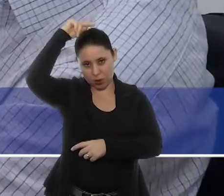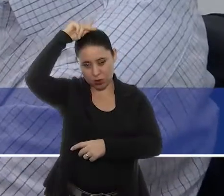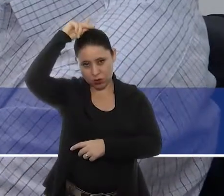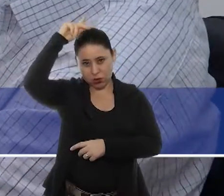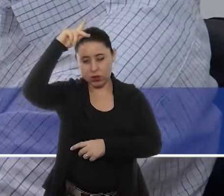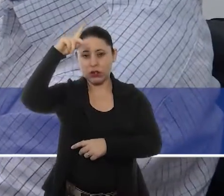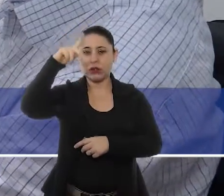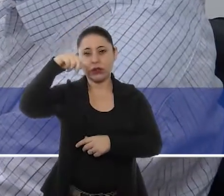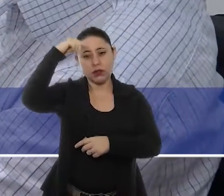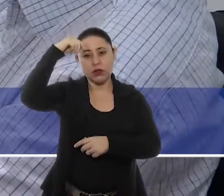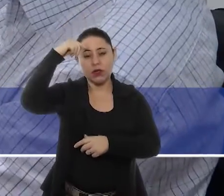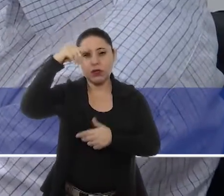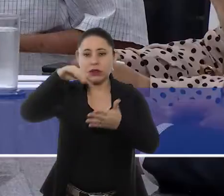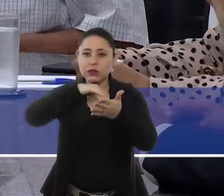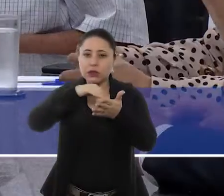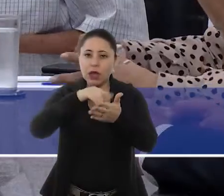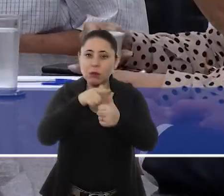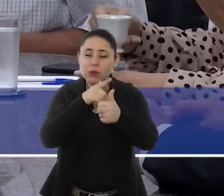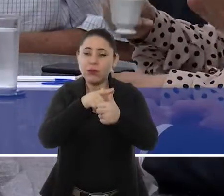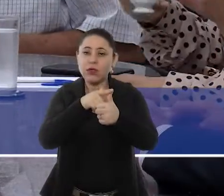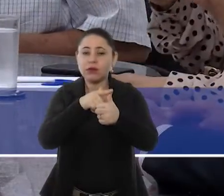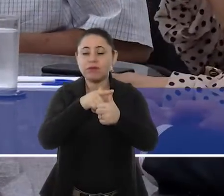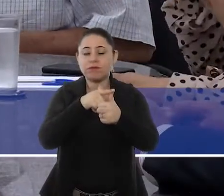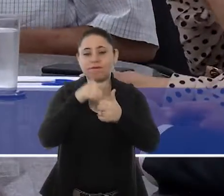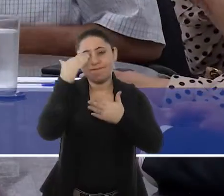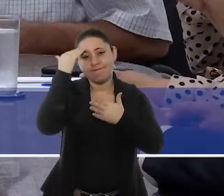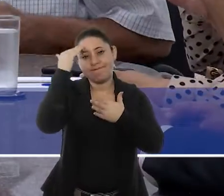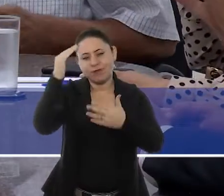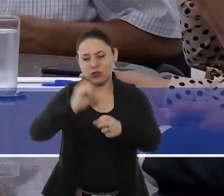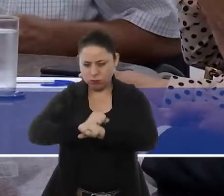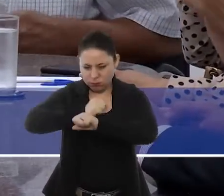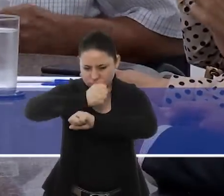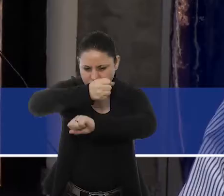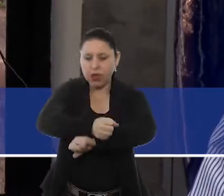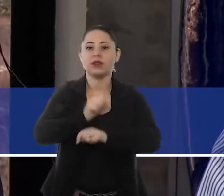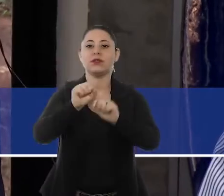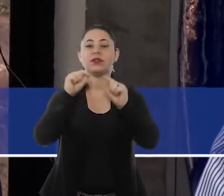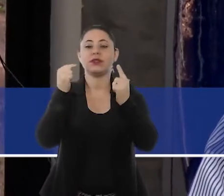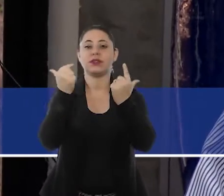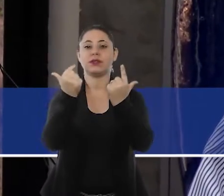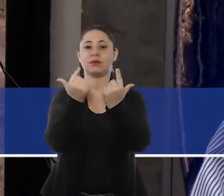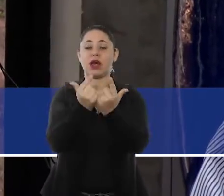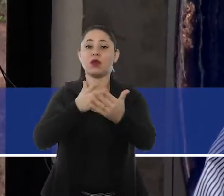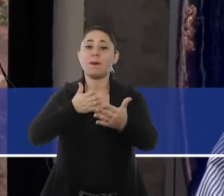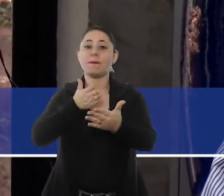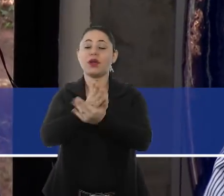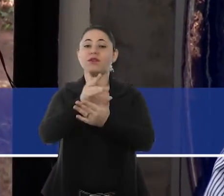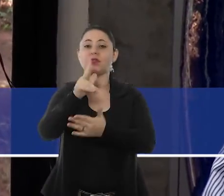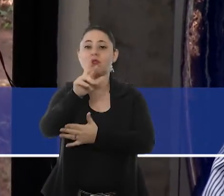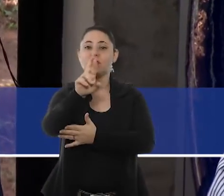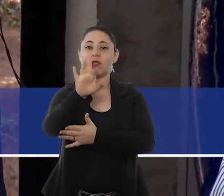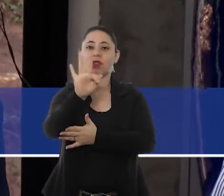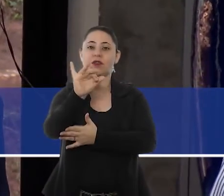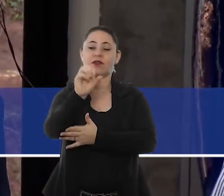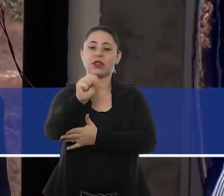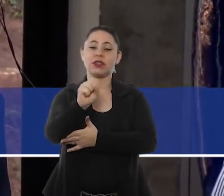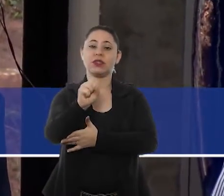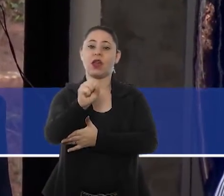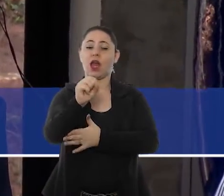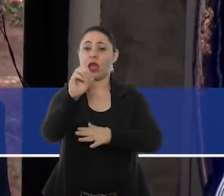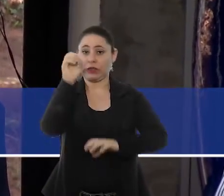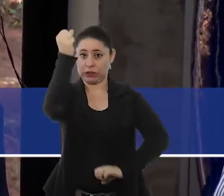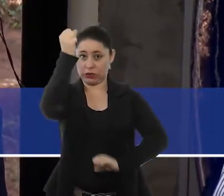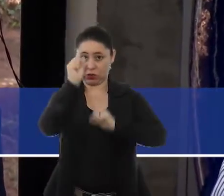com Paulo Correia e Zé Teixeira, presidente e primeiro secretário da Lemes, para agradecer o empenho da Assembleia Legislativa